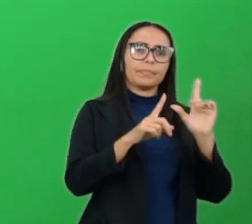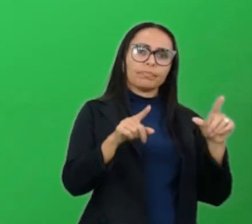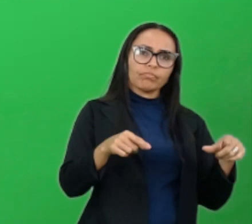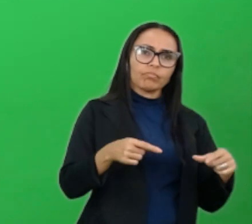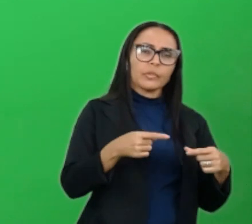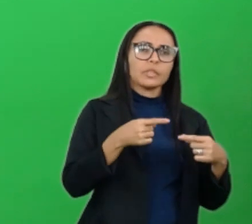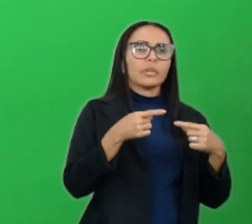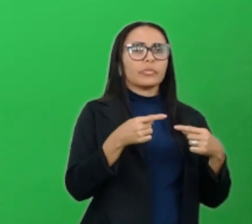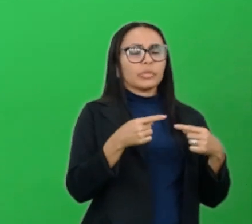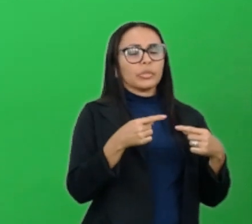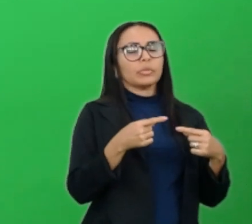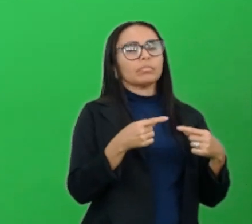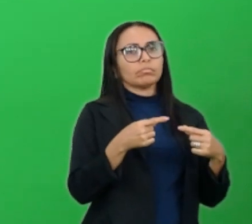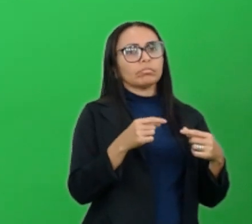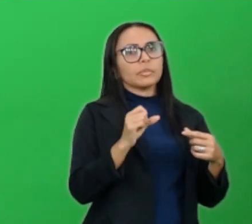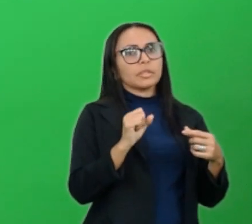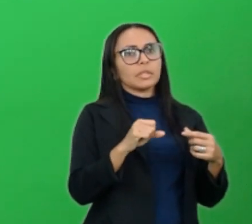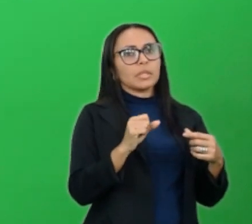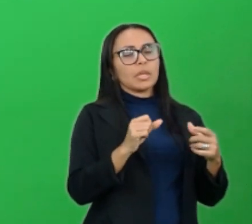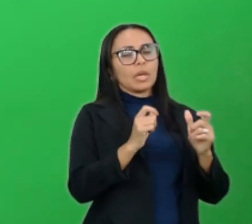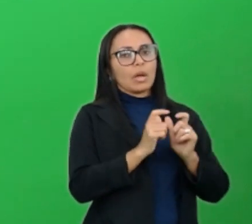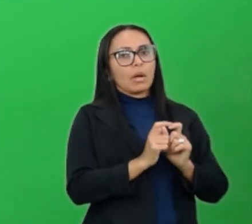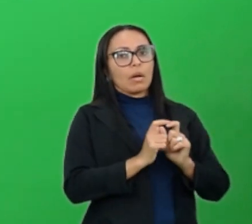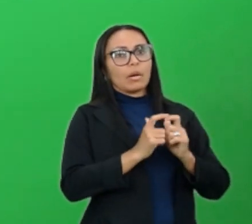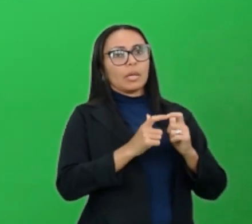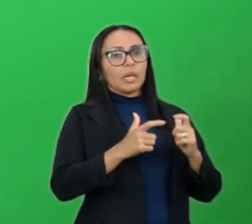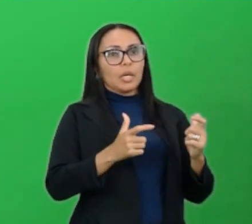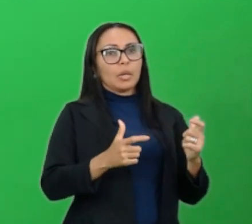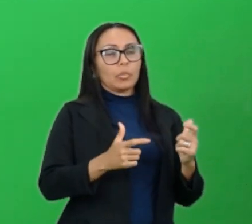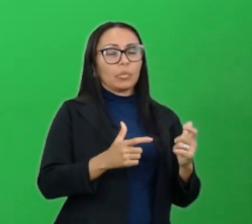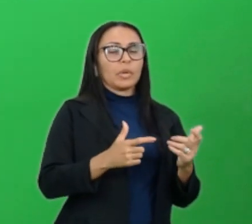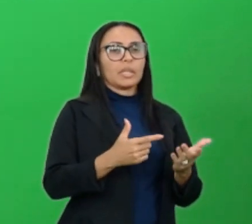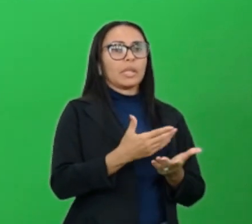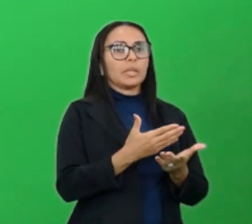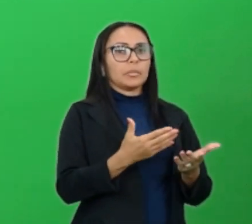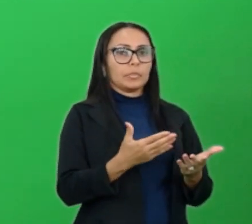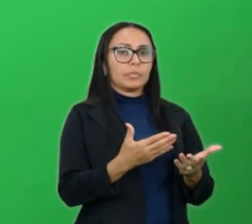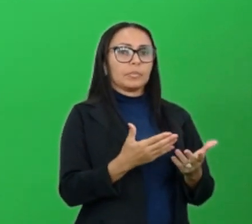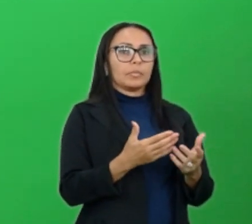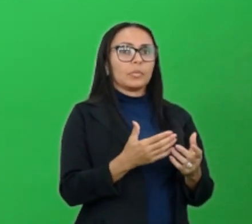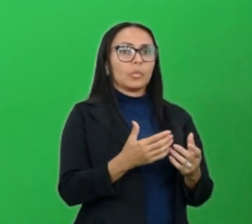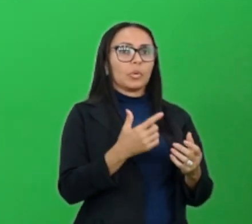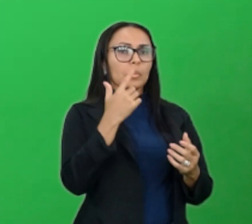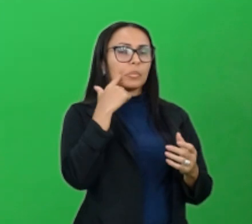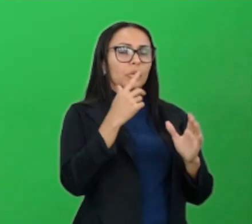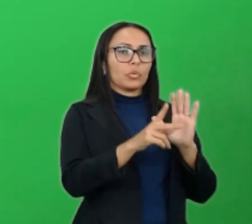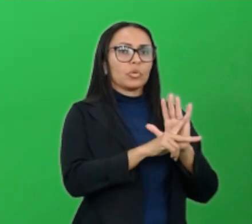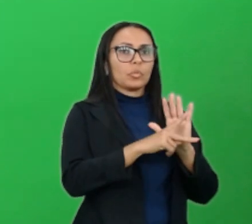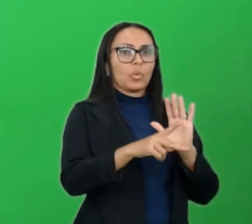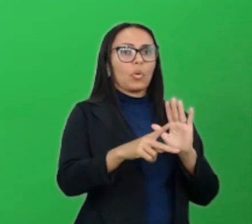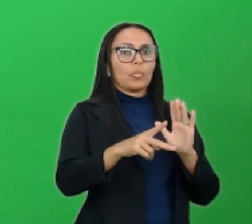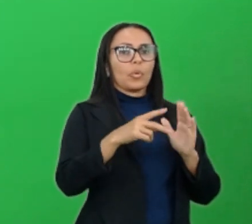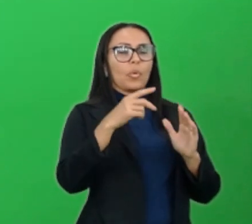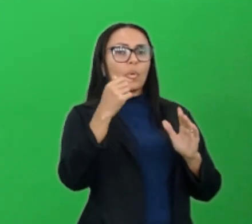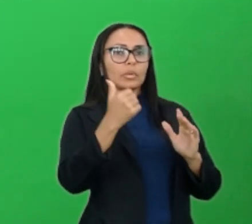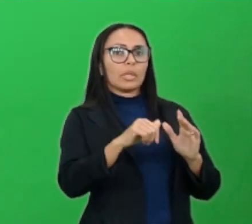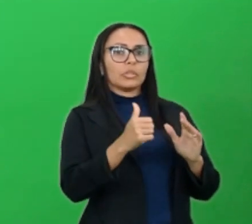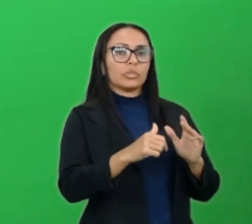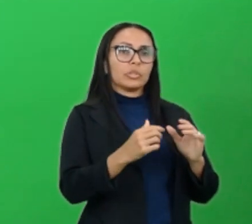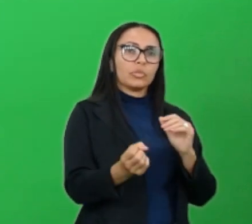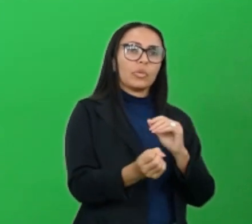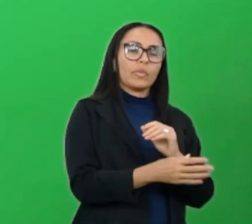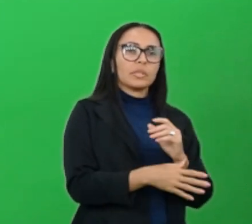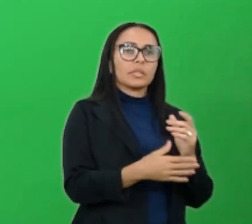grande, tanto para aquele que pretende obter a patente, como para os próprios analistas de inovação, pois os inventores,